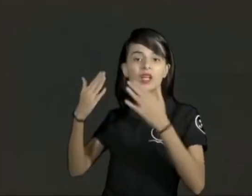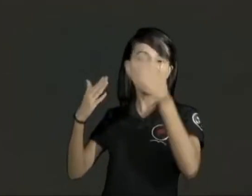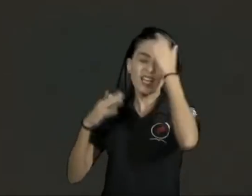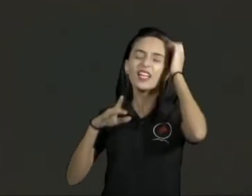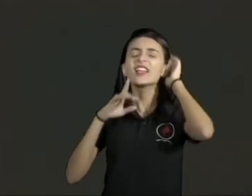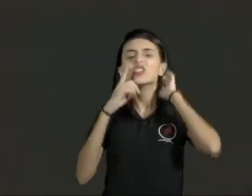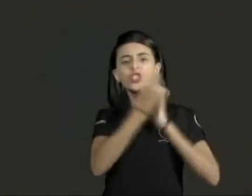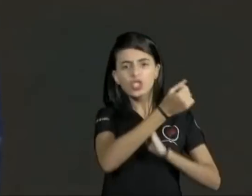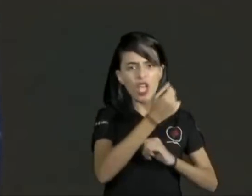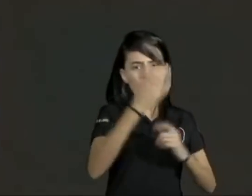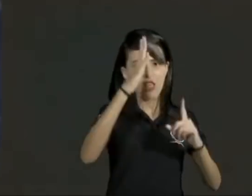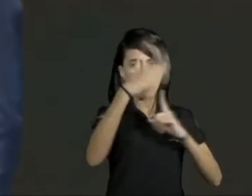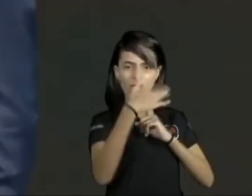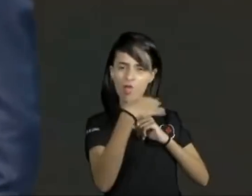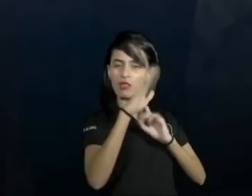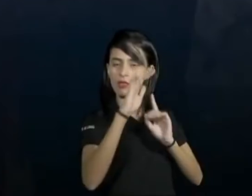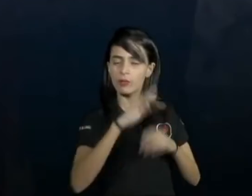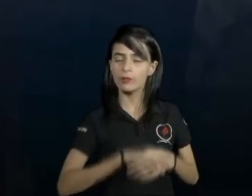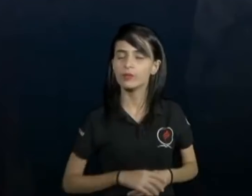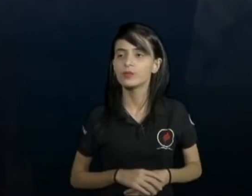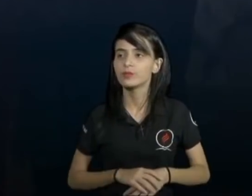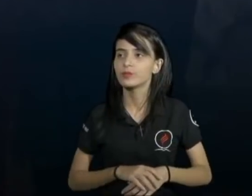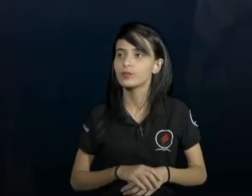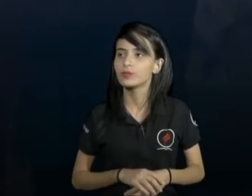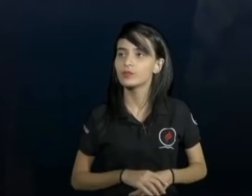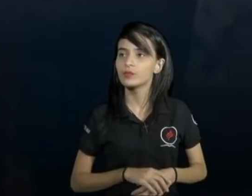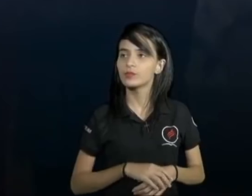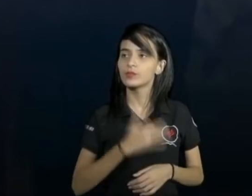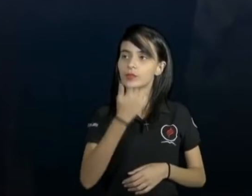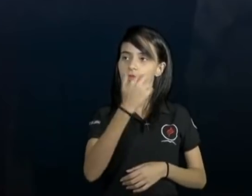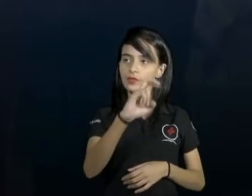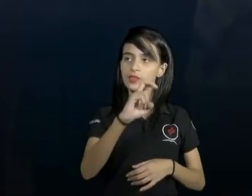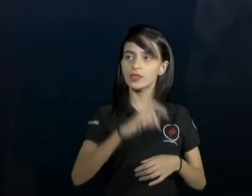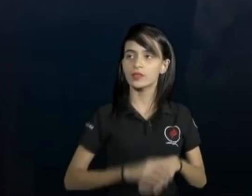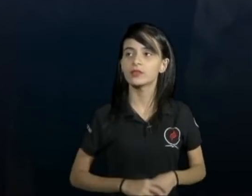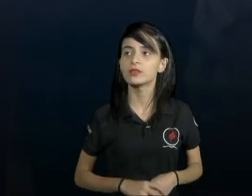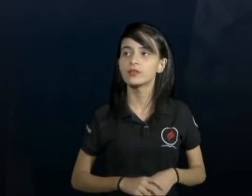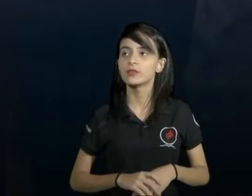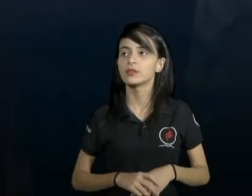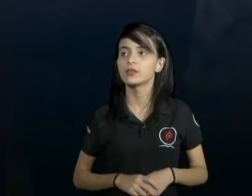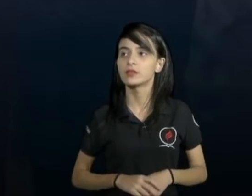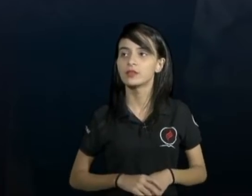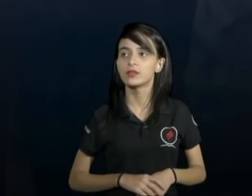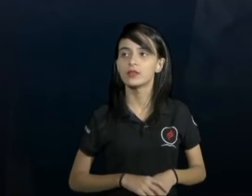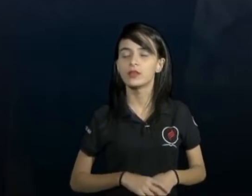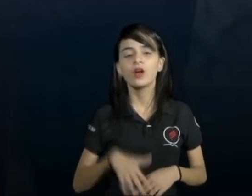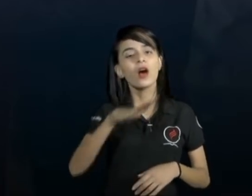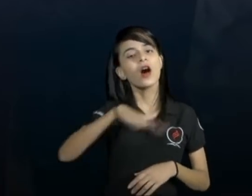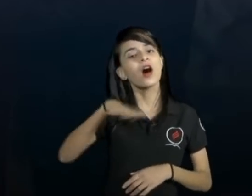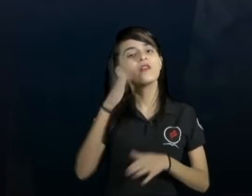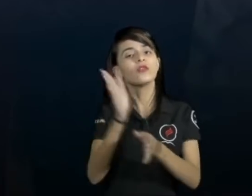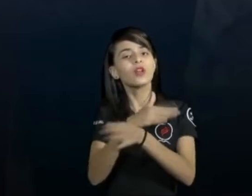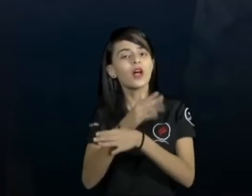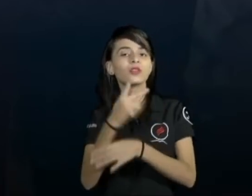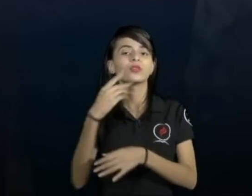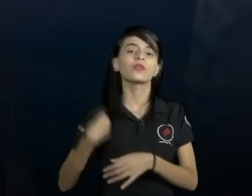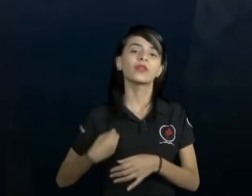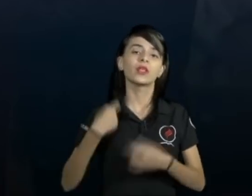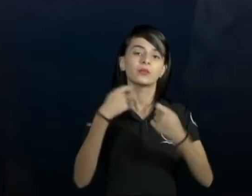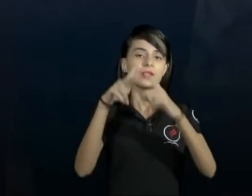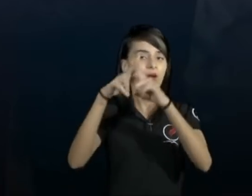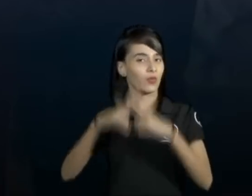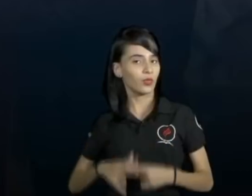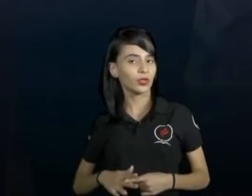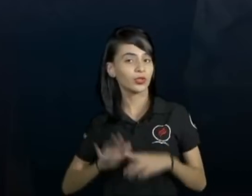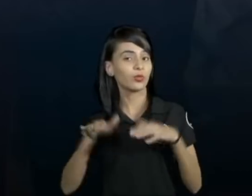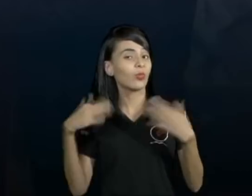não é seu Deus 15º a décima quinta pergunta que hora e as vulneráveis da sua vida você precisa